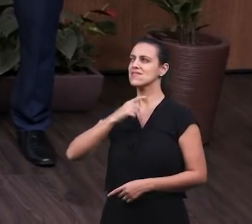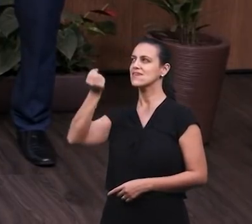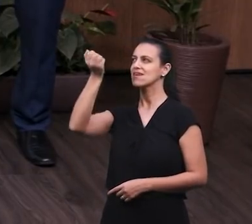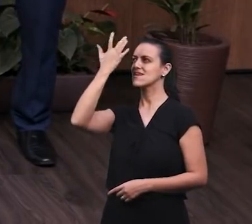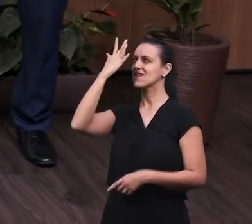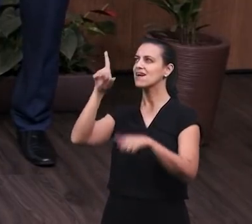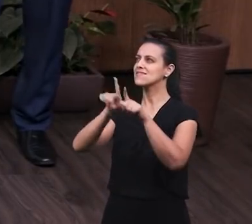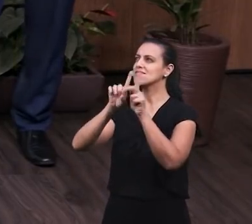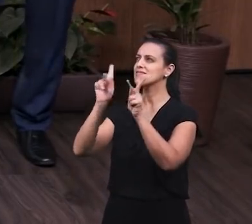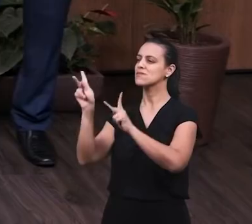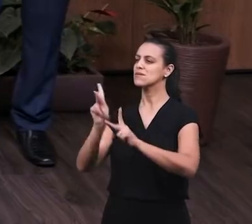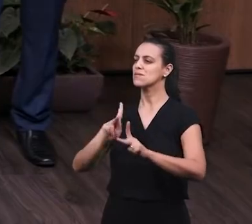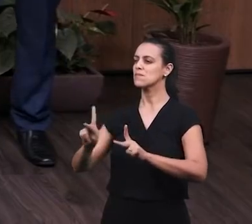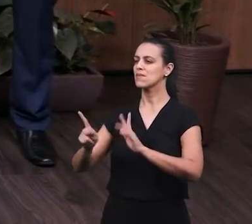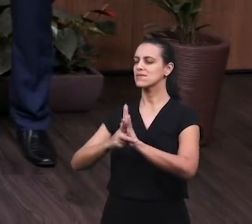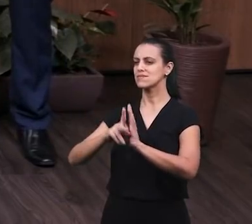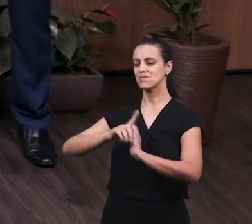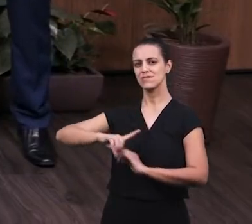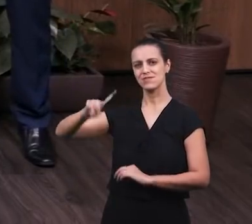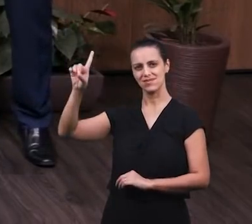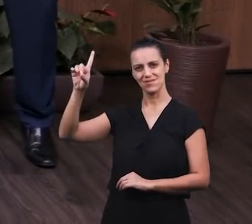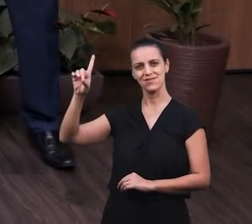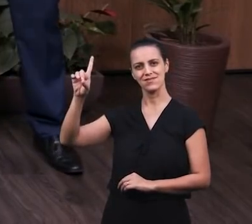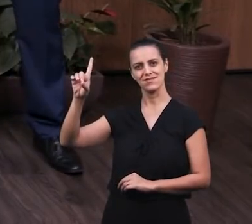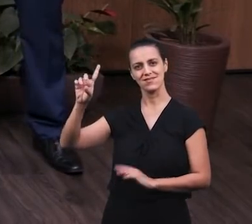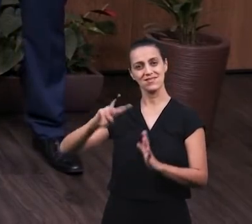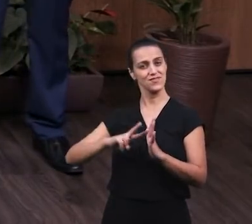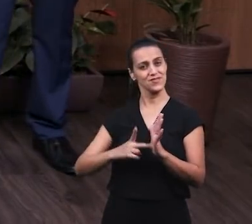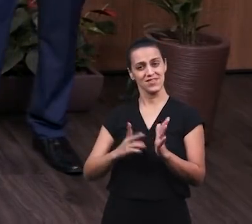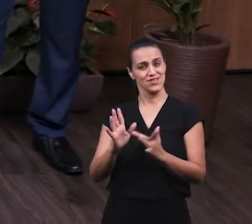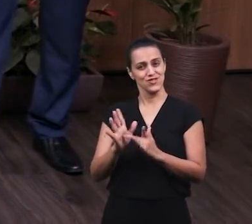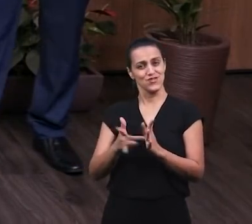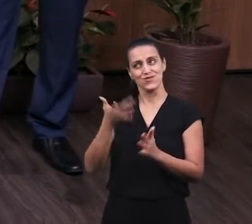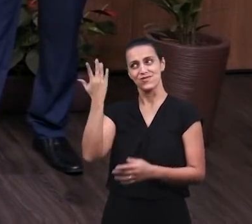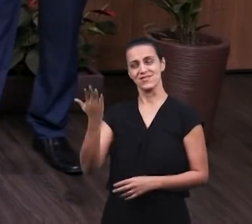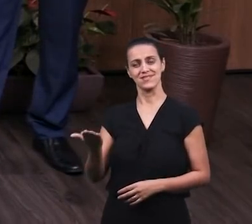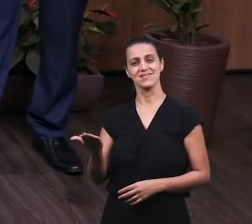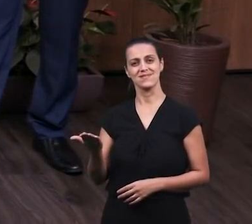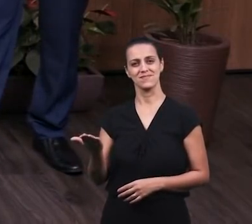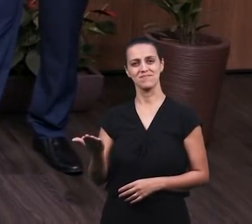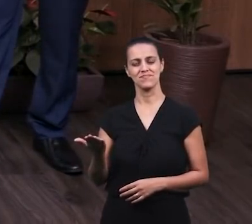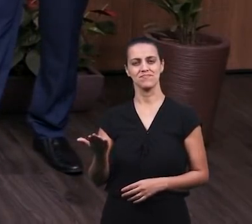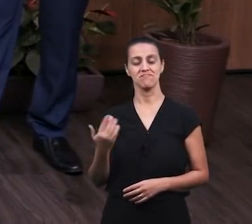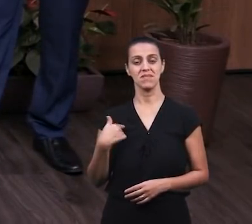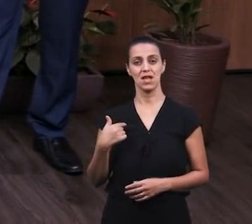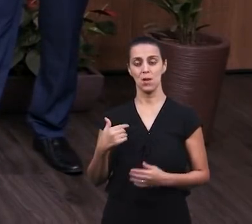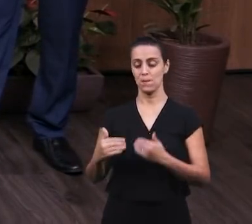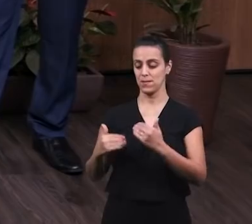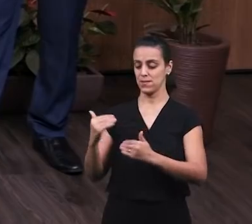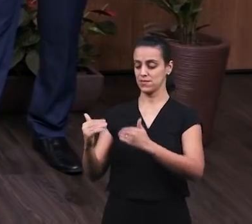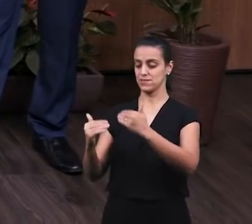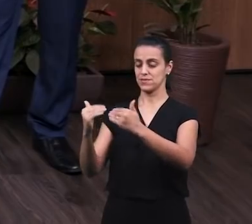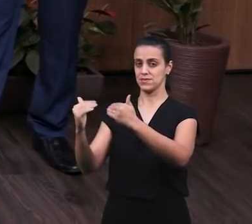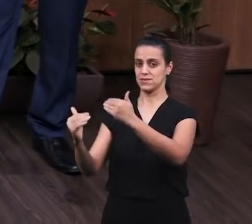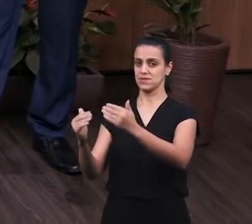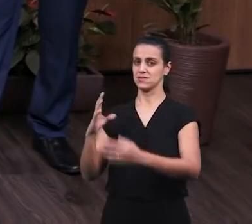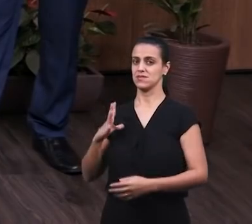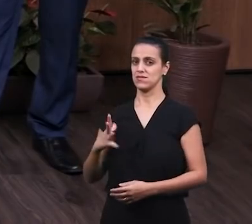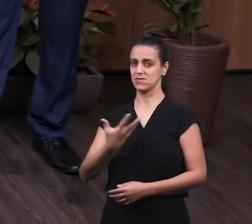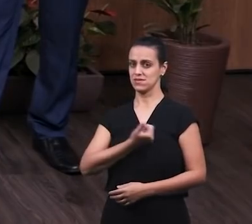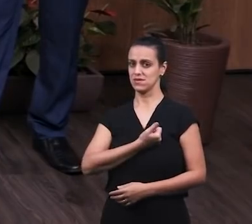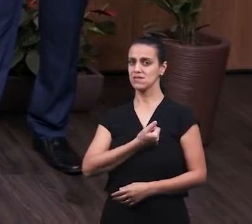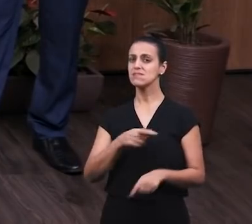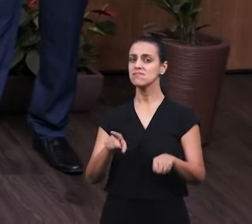que Amém. é o Senhor Jesus. Amém. No projeto de salvação, o homem também encontra esses